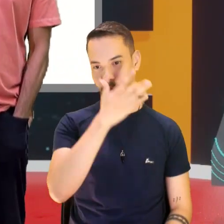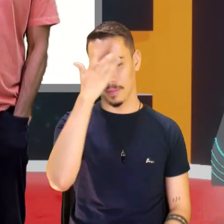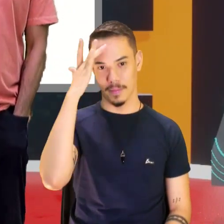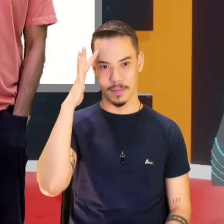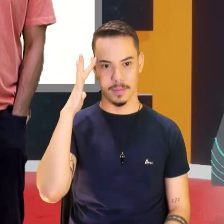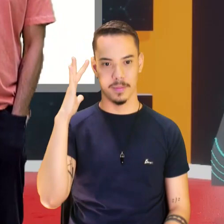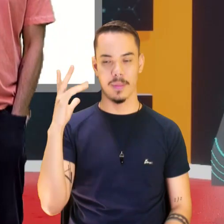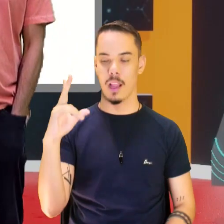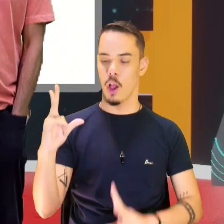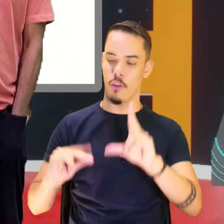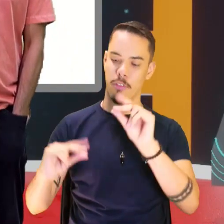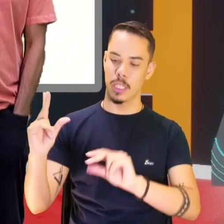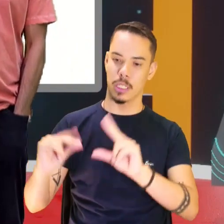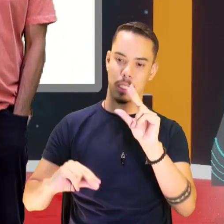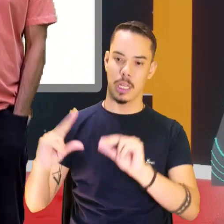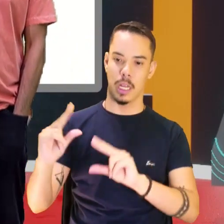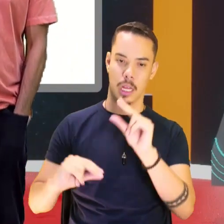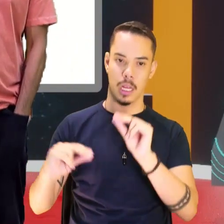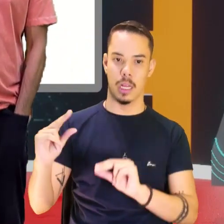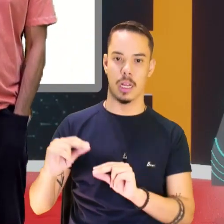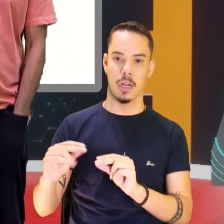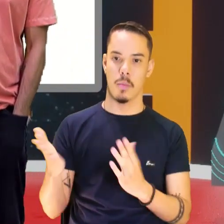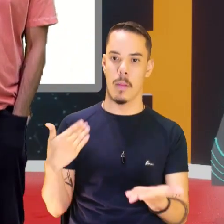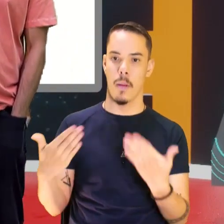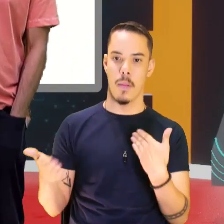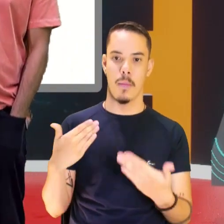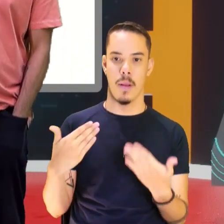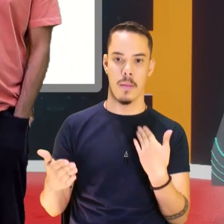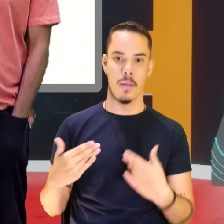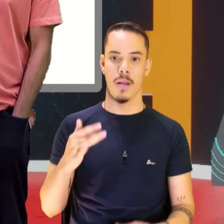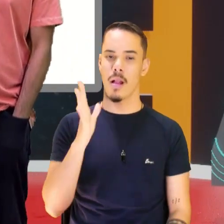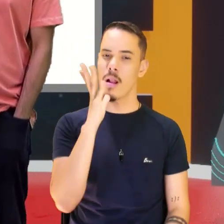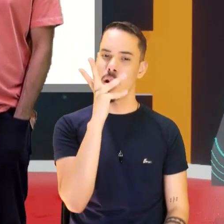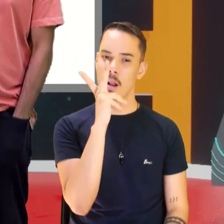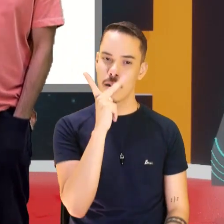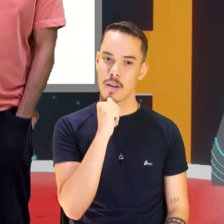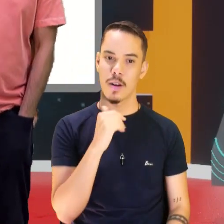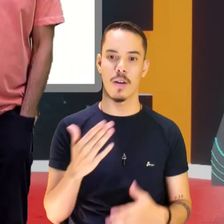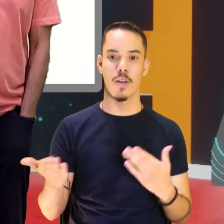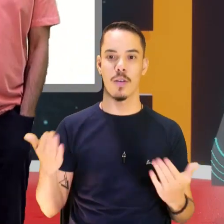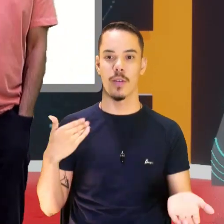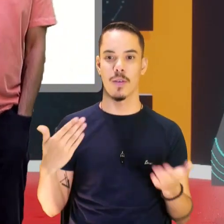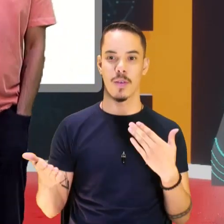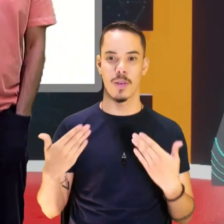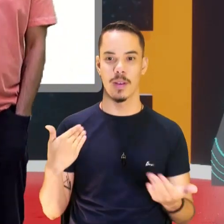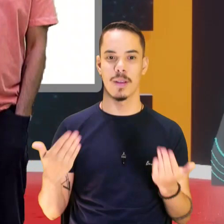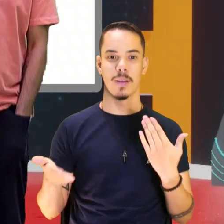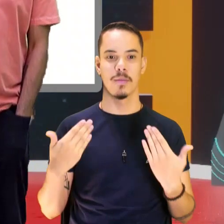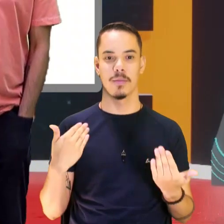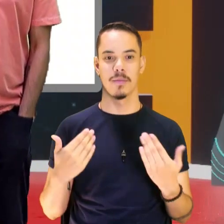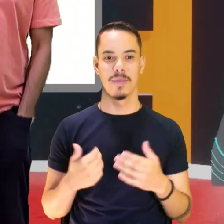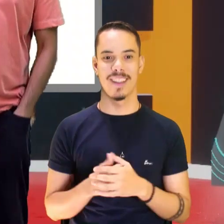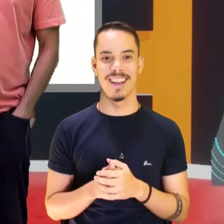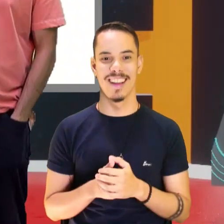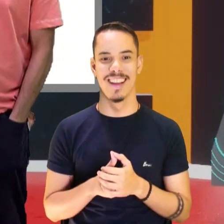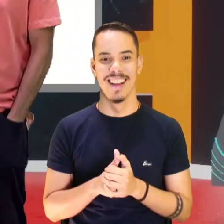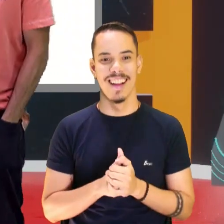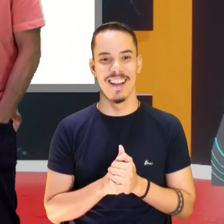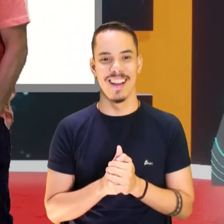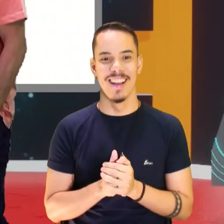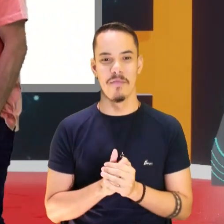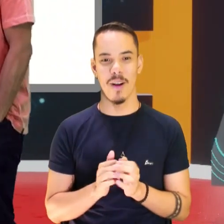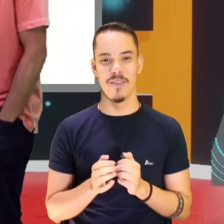tal... Eu tiro um pouco o pé, por quê? Porque eu quero demorar mais, eu quero conversar, quero atualizar as conversas. Próxima vez eu vou mandar alguém com